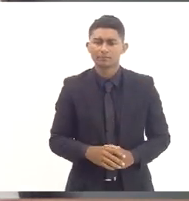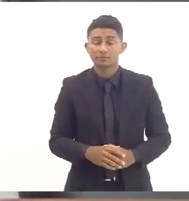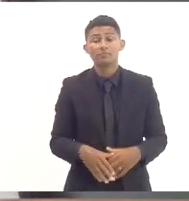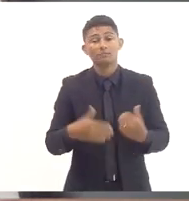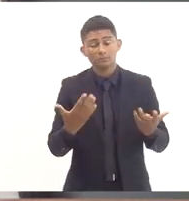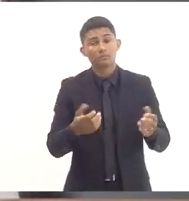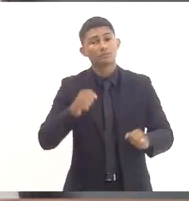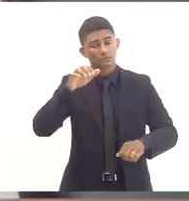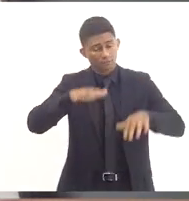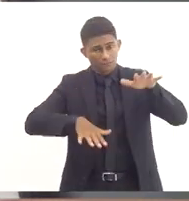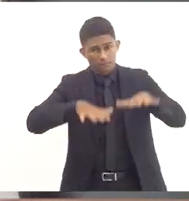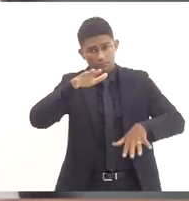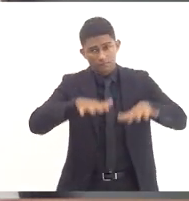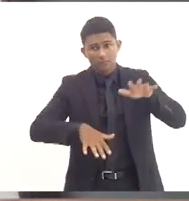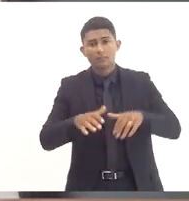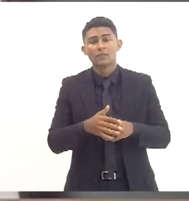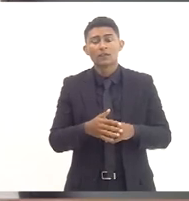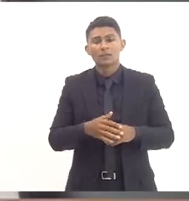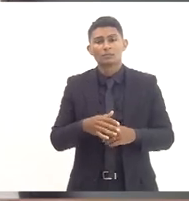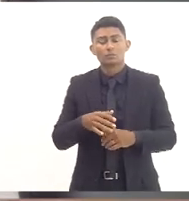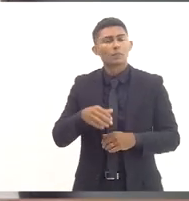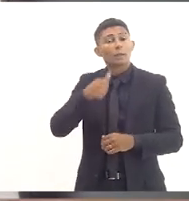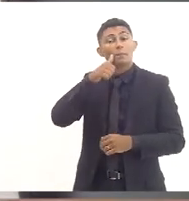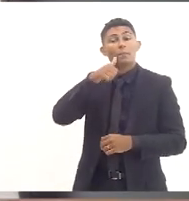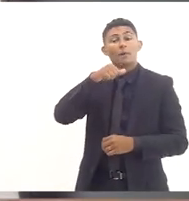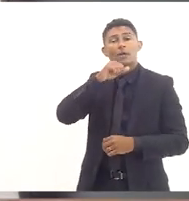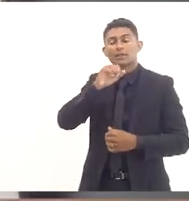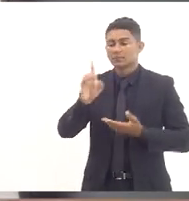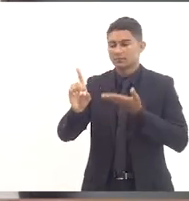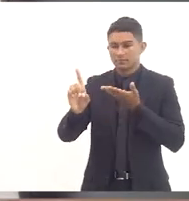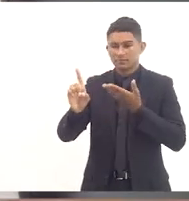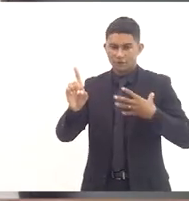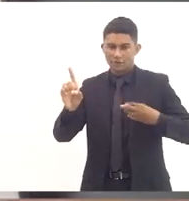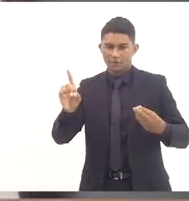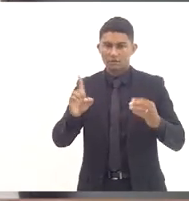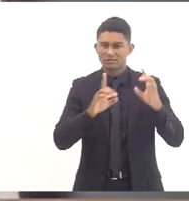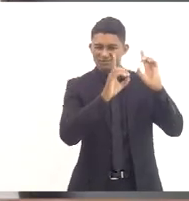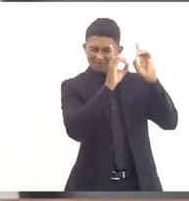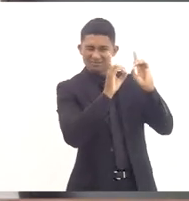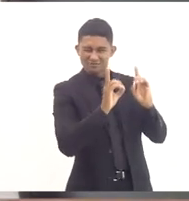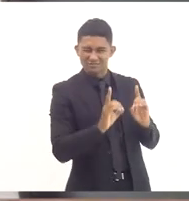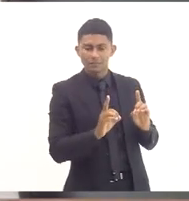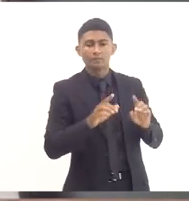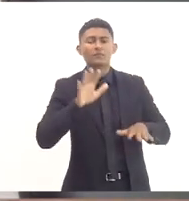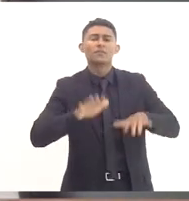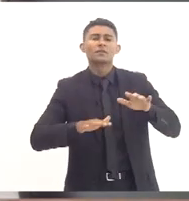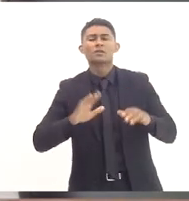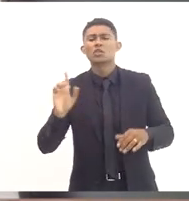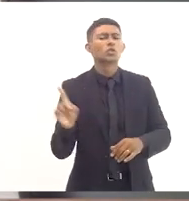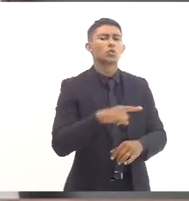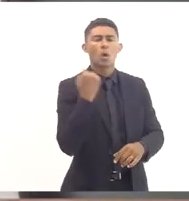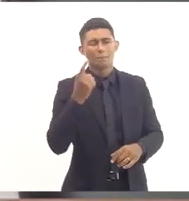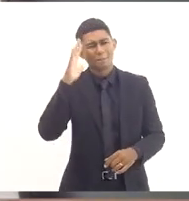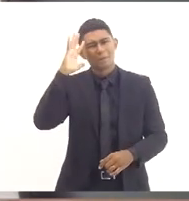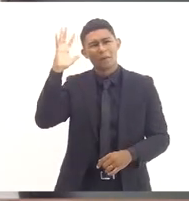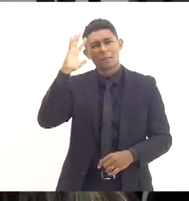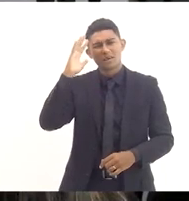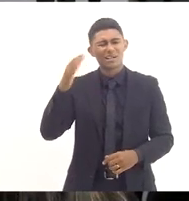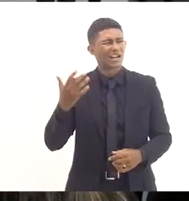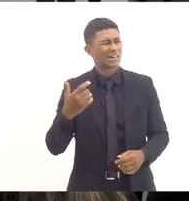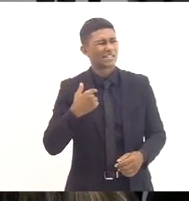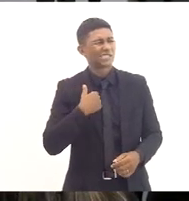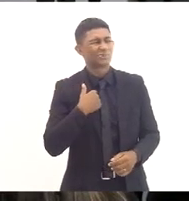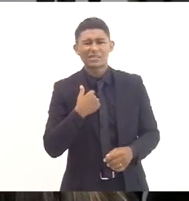a mãe de uma criança com decência de um jovem Às vezes a gente pode passar pela nossa cabeça e não posso fazer isso dá um